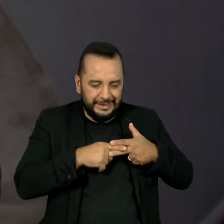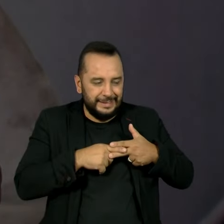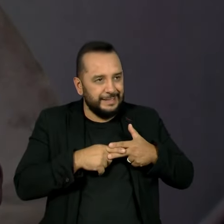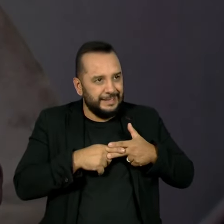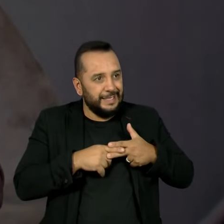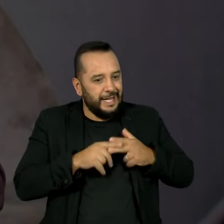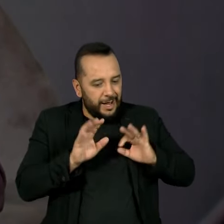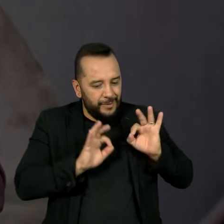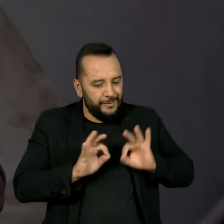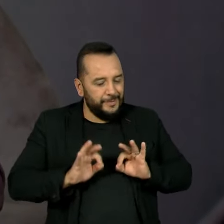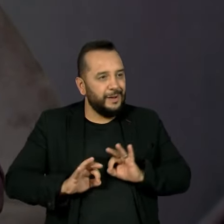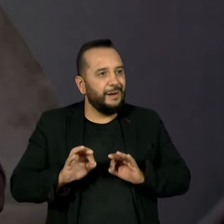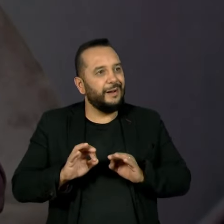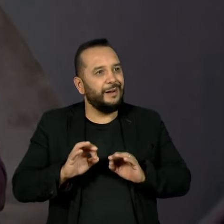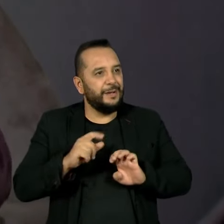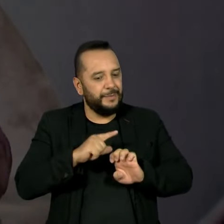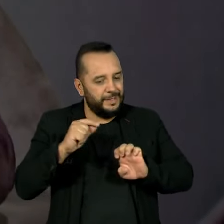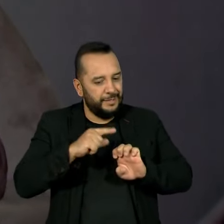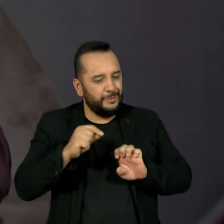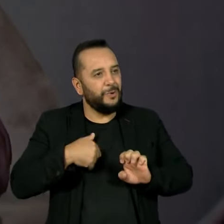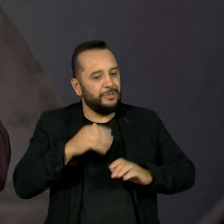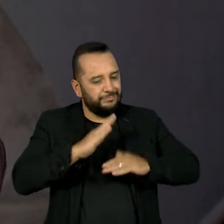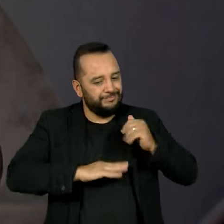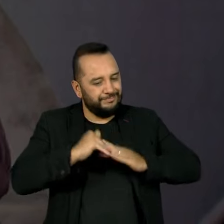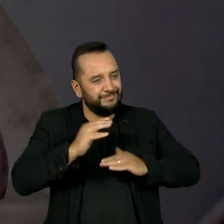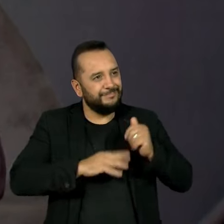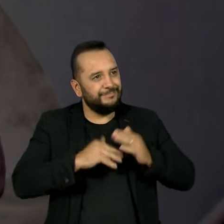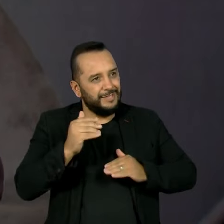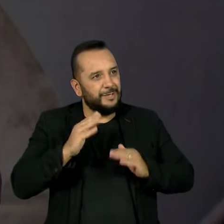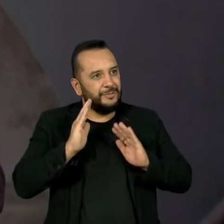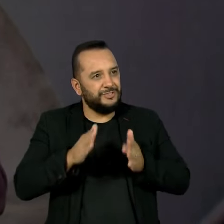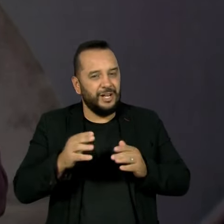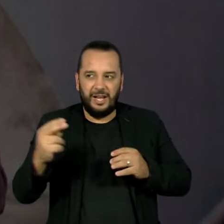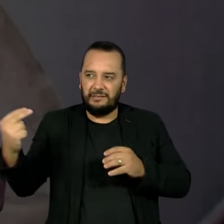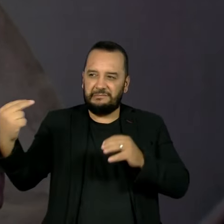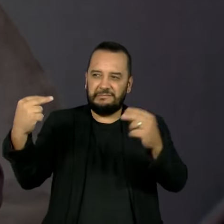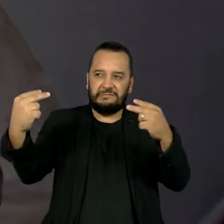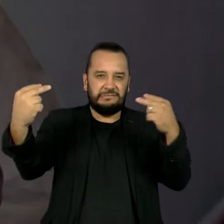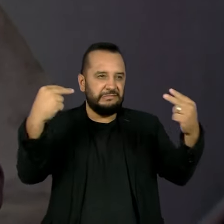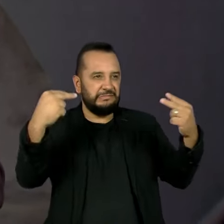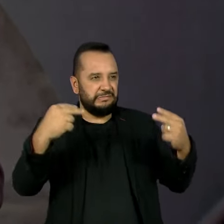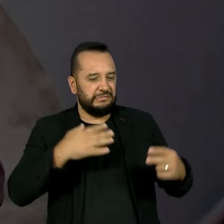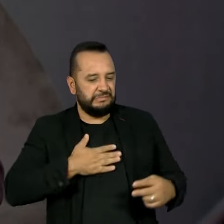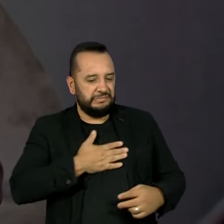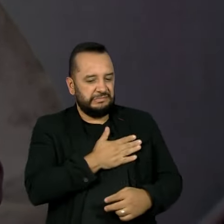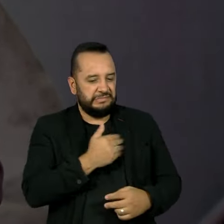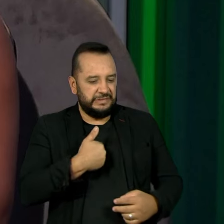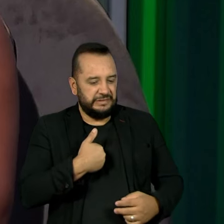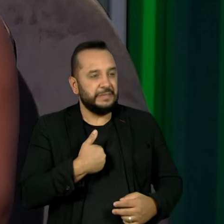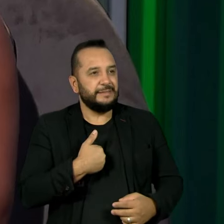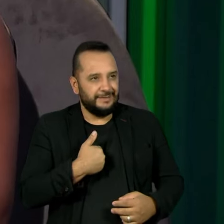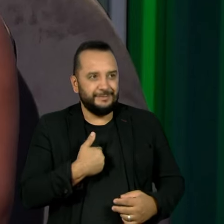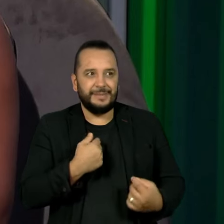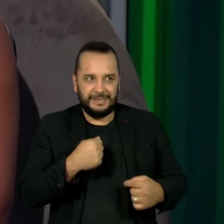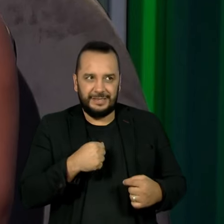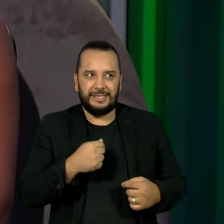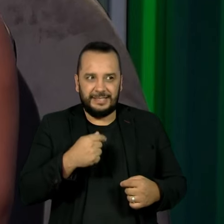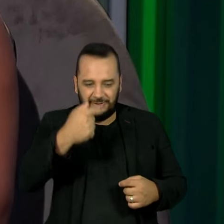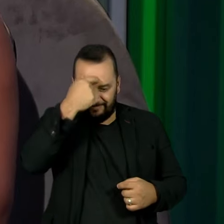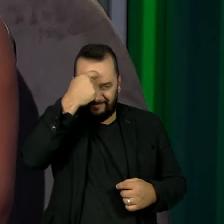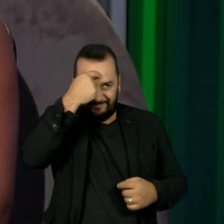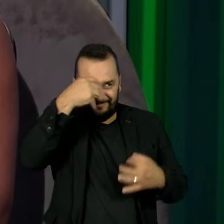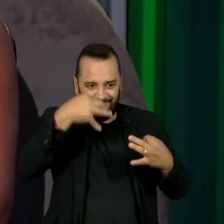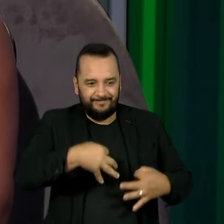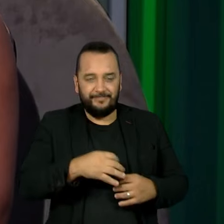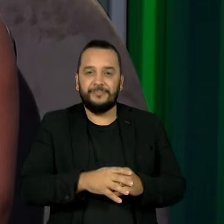precisa também estar qualificado para trabalhar com esses olhares enviesados da própria sociedade, não é isso? Por isso que a nós também